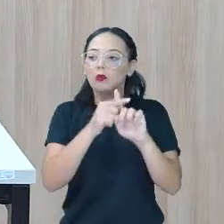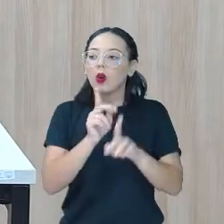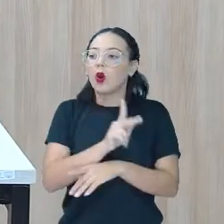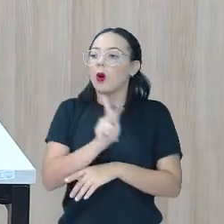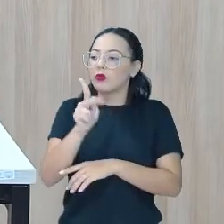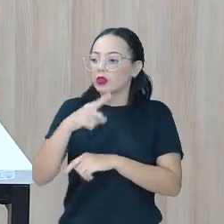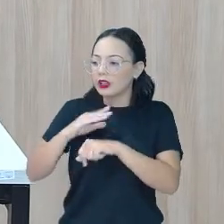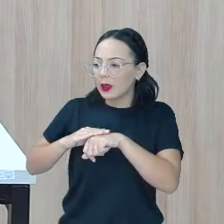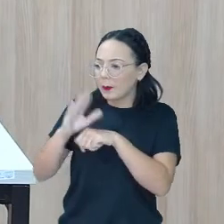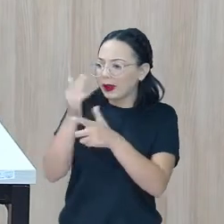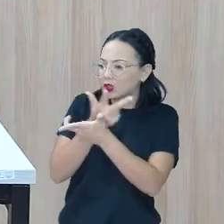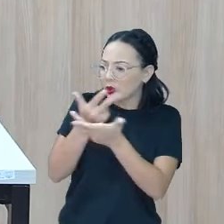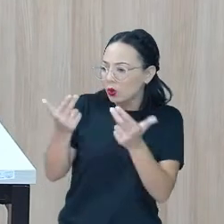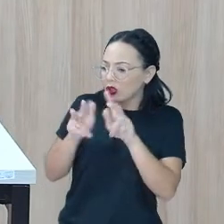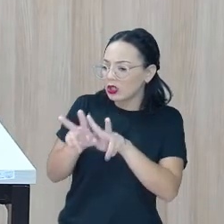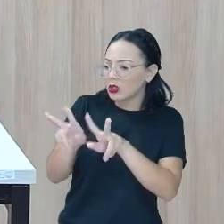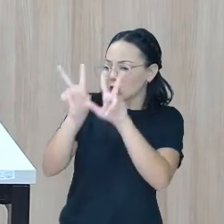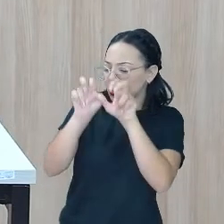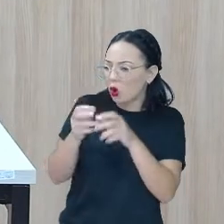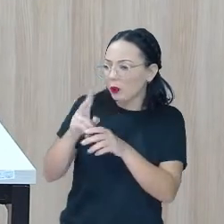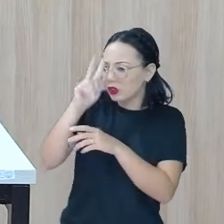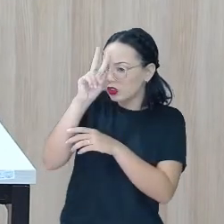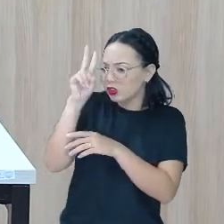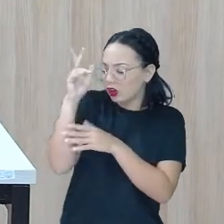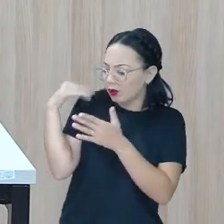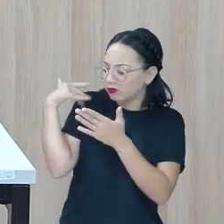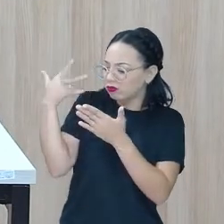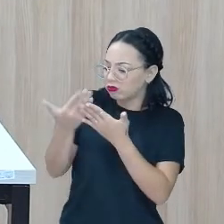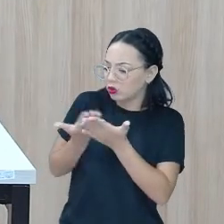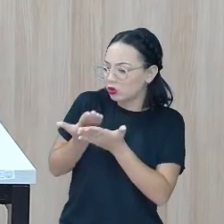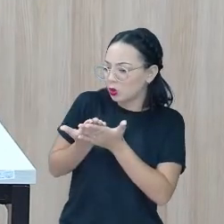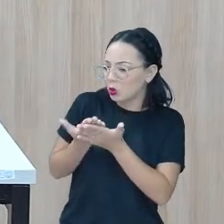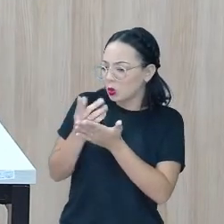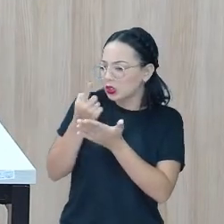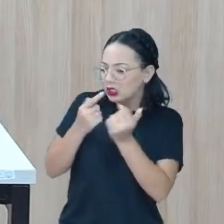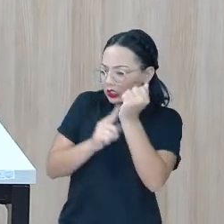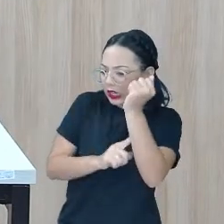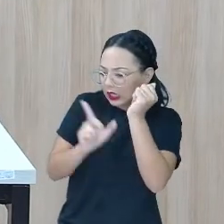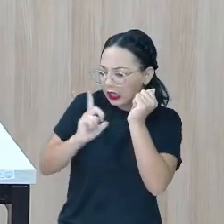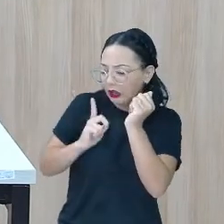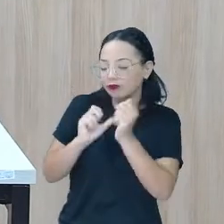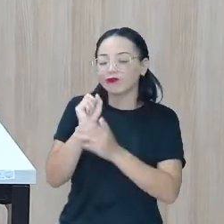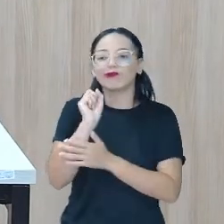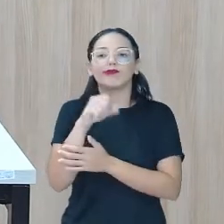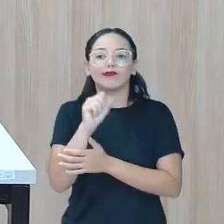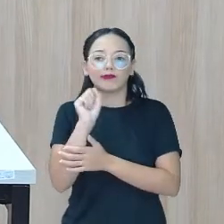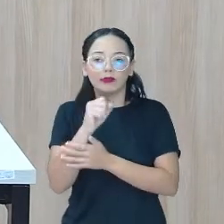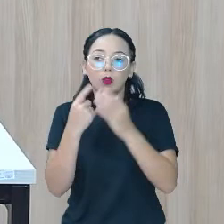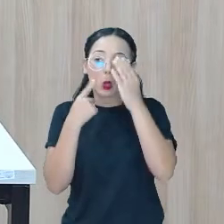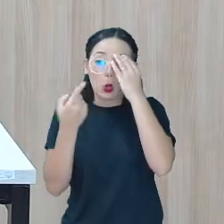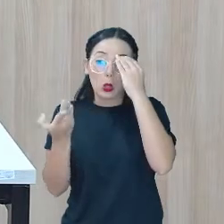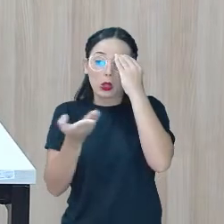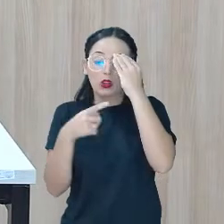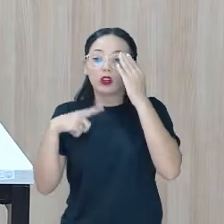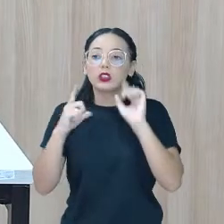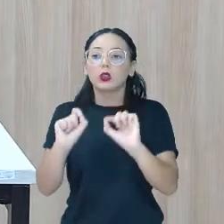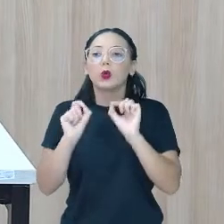e tem mais alguma coisa em relação à história do estudo do sangue? Tem sim, pessoal. Aqui nós